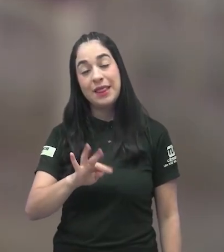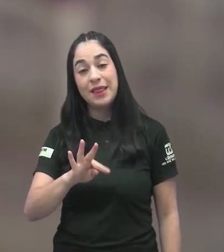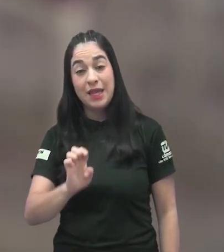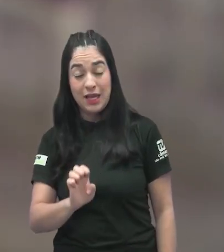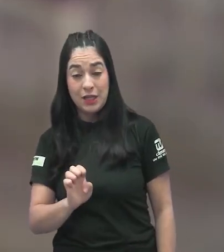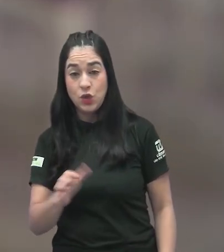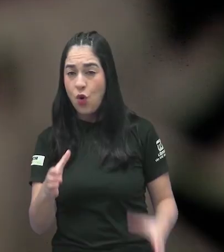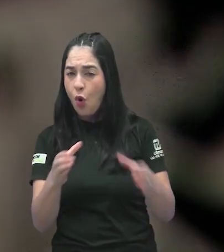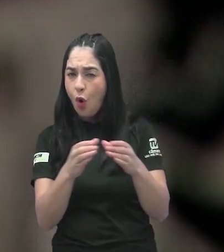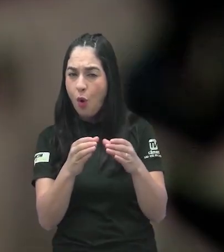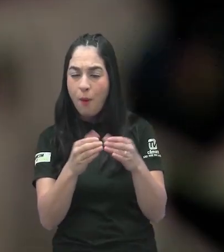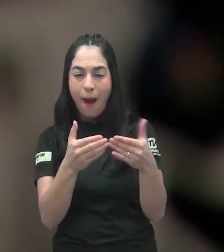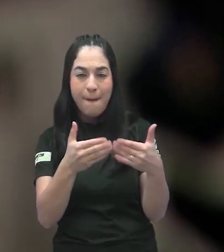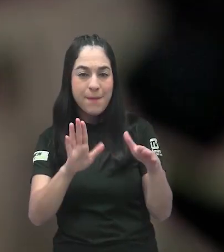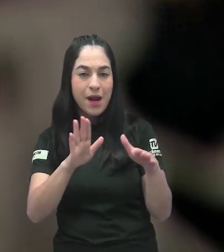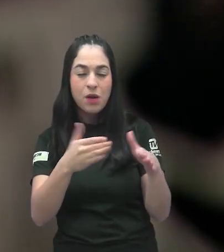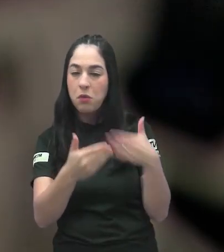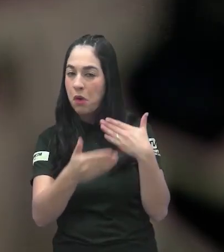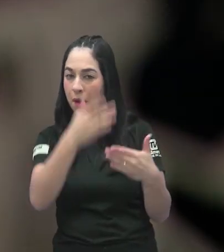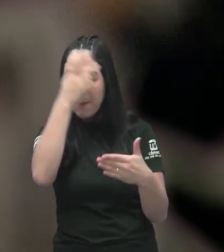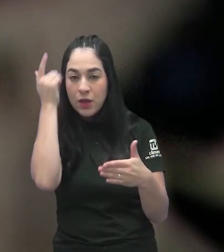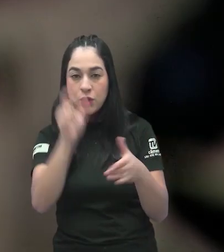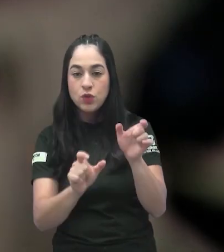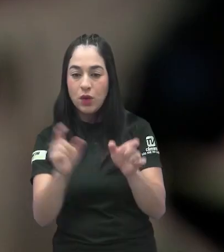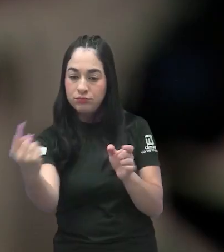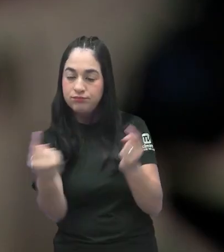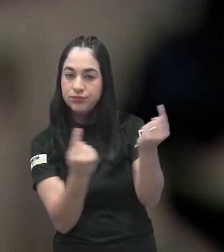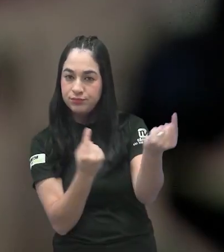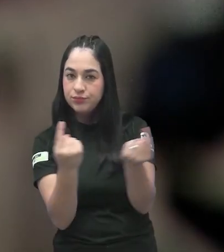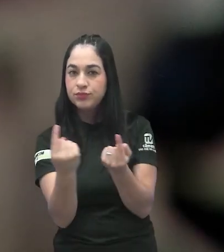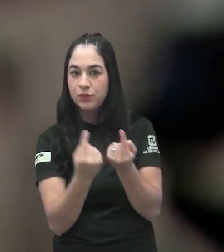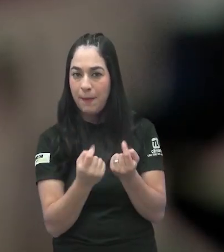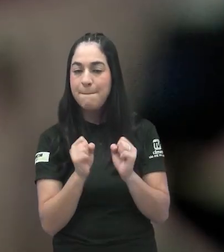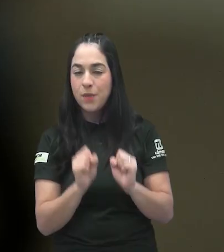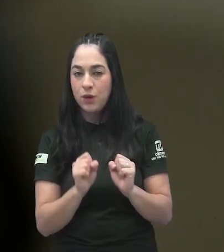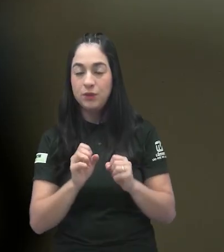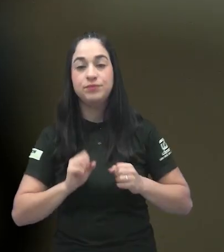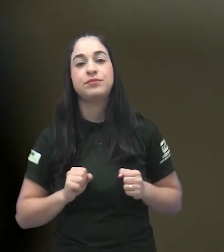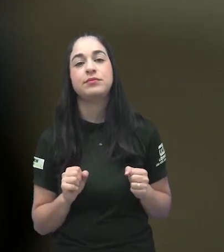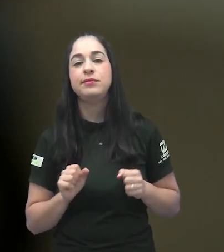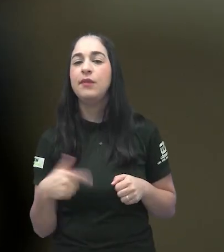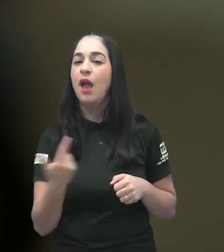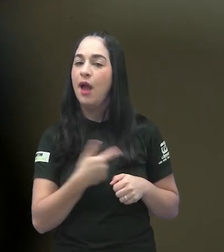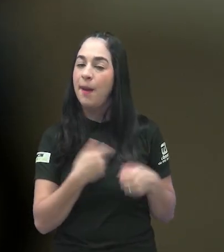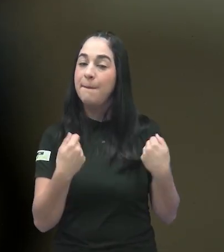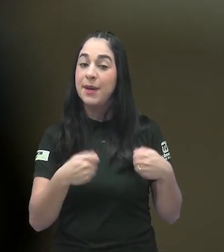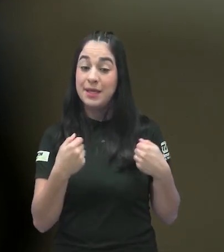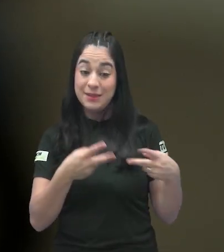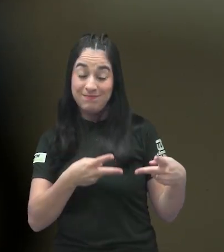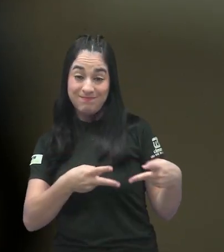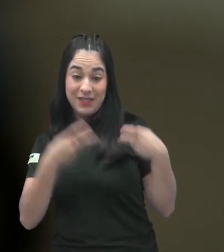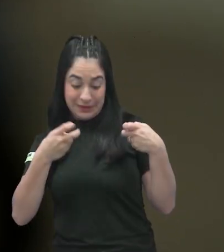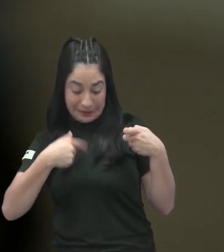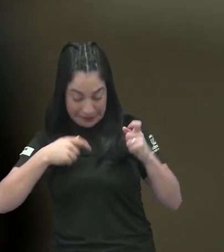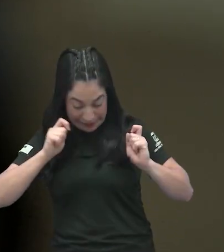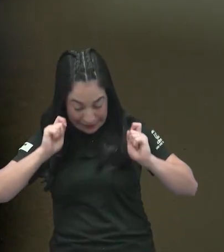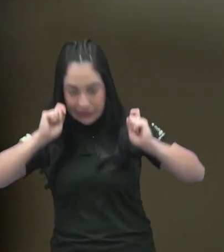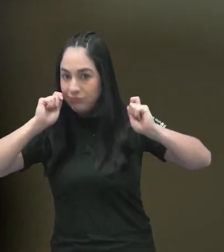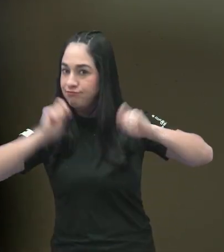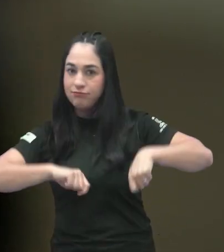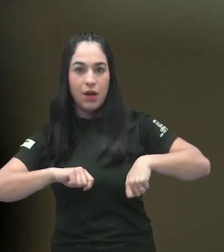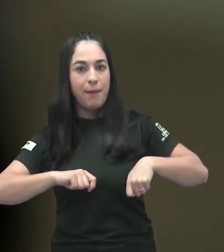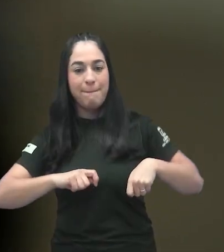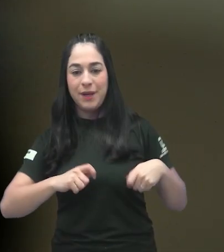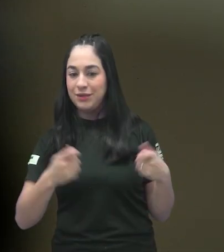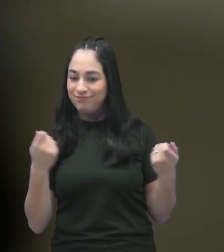Jardim Satélite. O grupo é aberto para todos que precisam de apoio. O primeiro passo é admitir, que somos impotentes